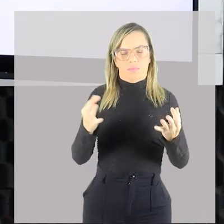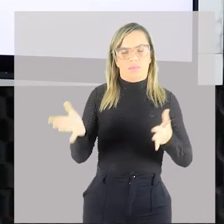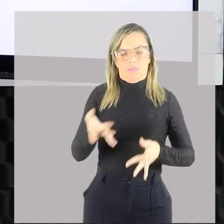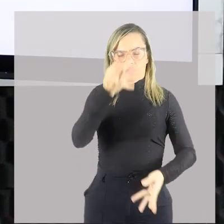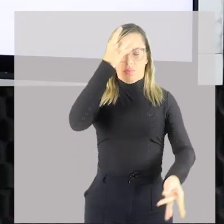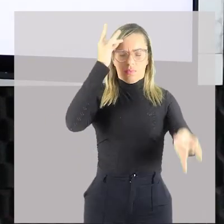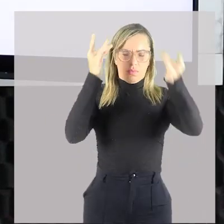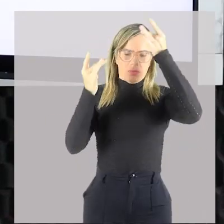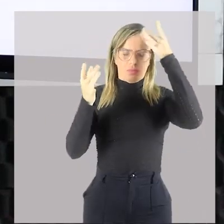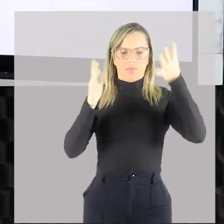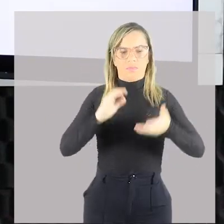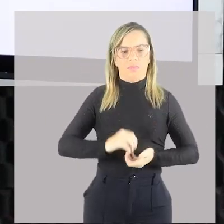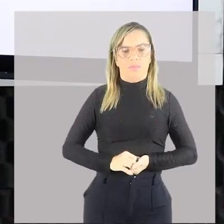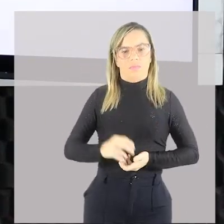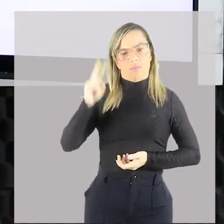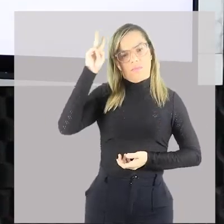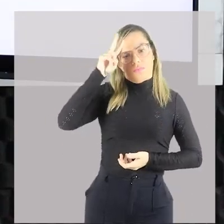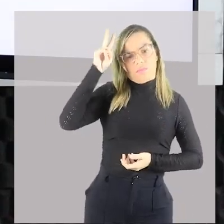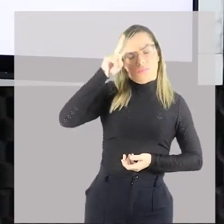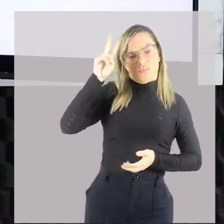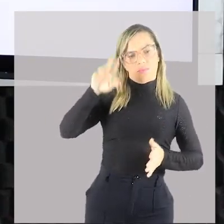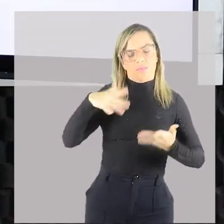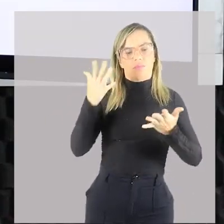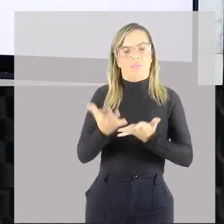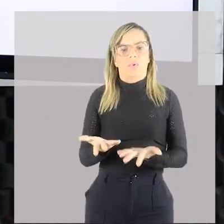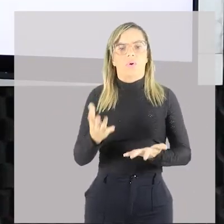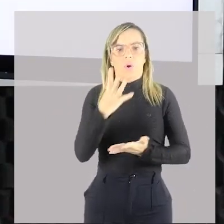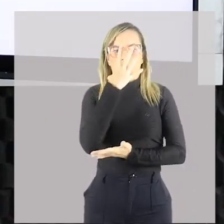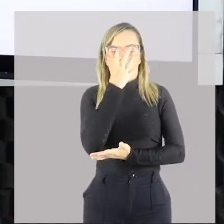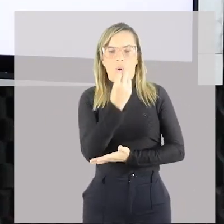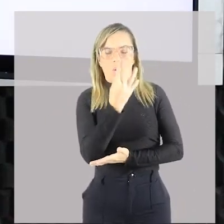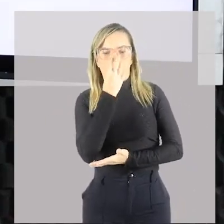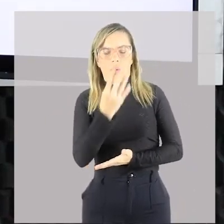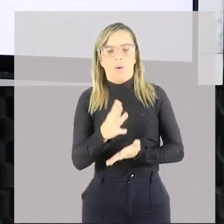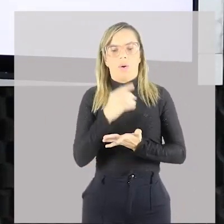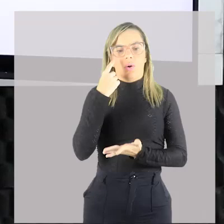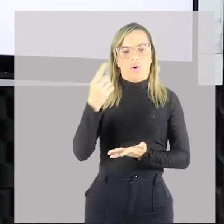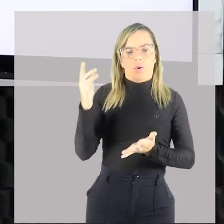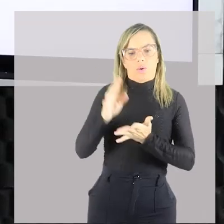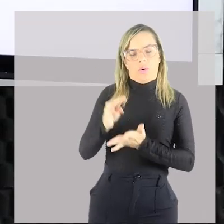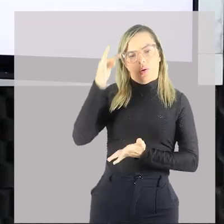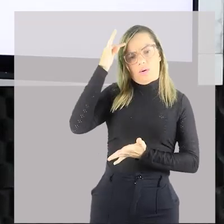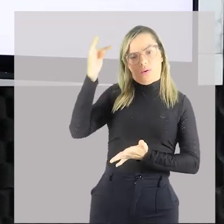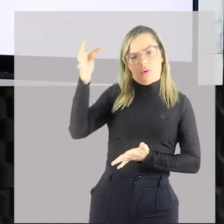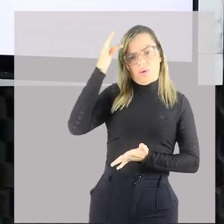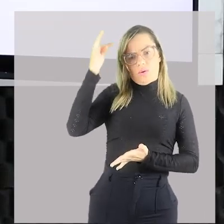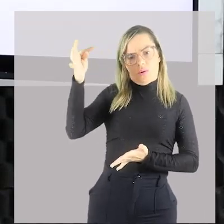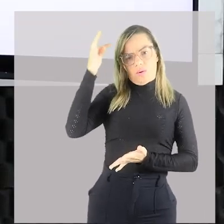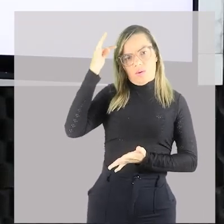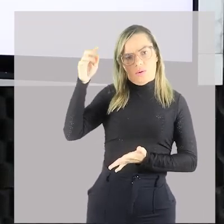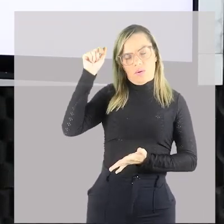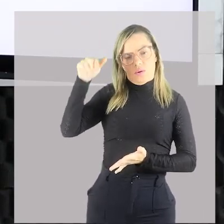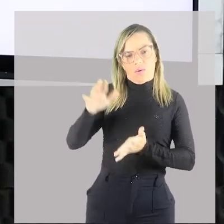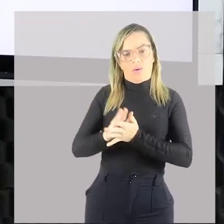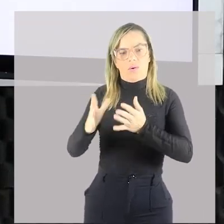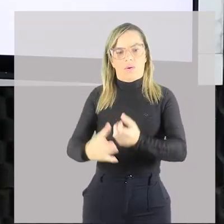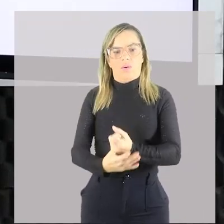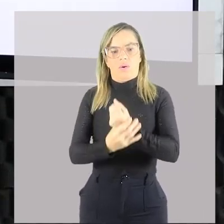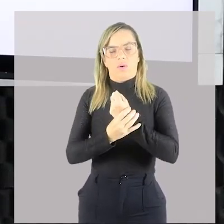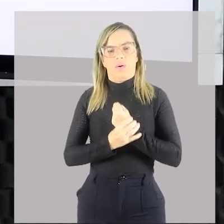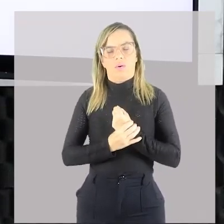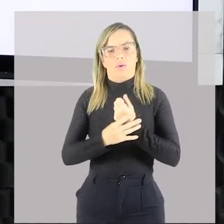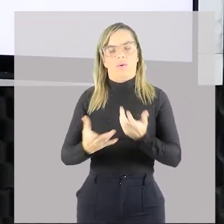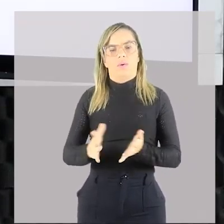aí? Lembre você que Thomas Hobbes, ele é um teórico que serve ao absolutismo, existe